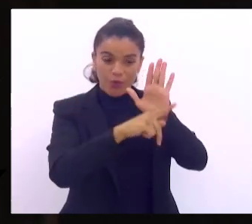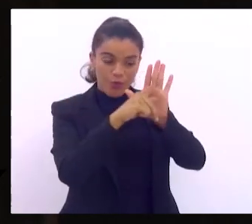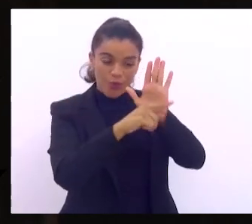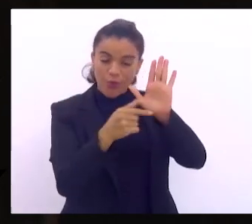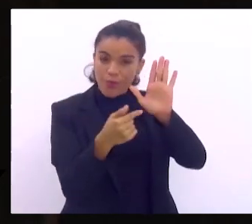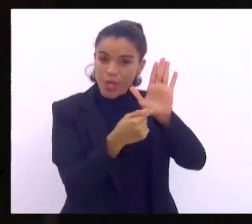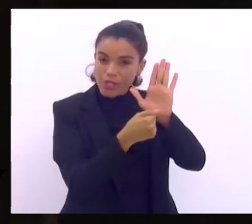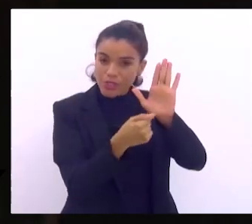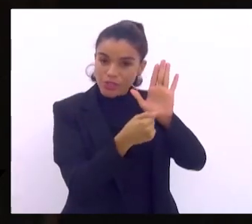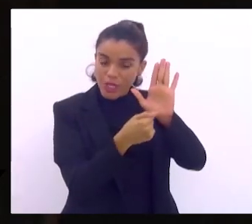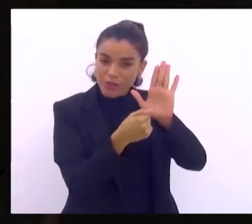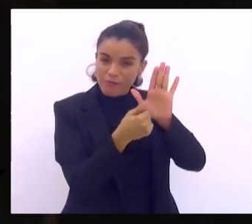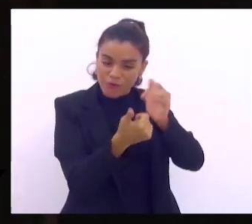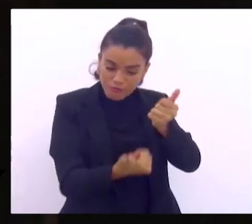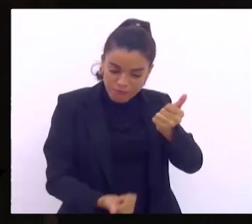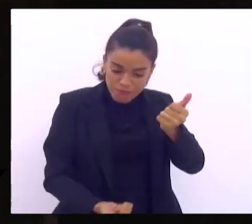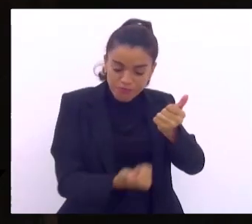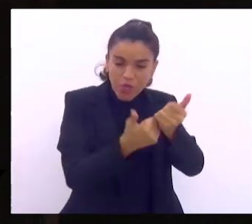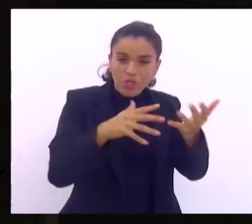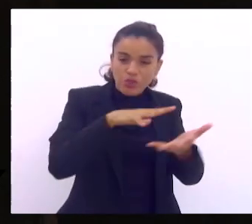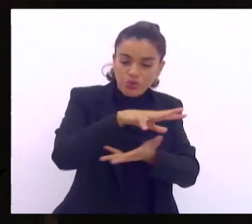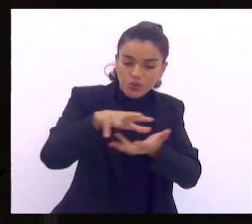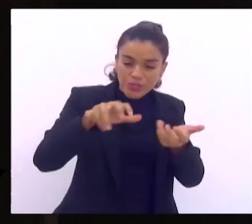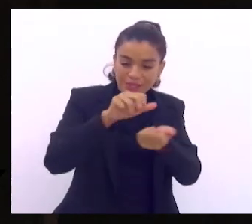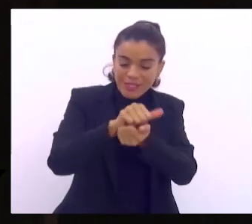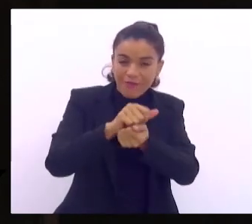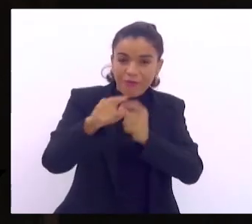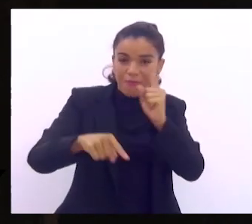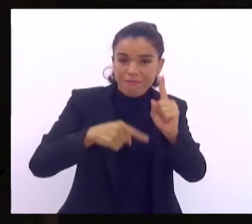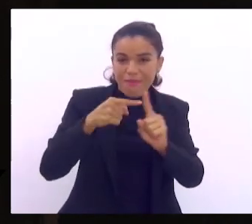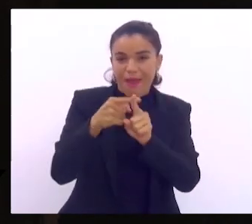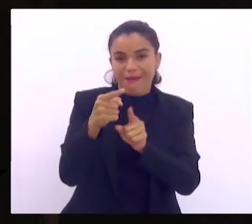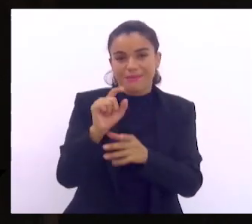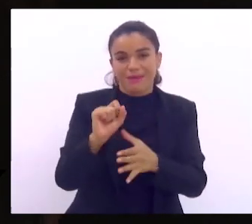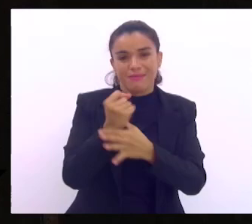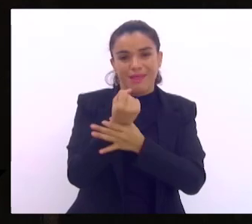fosse sustentável e com acessibilidade.